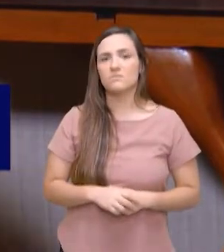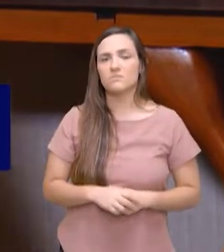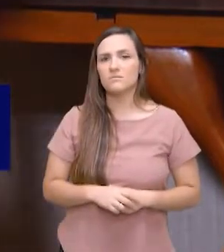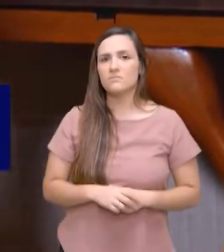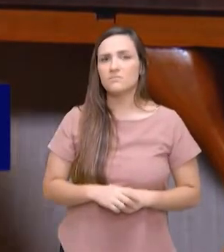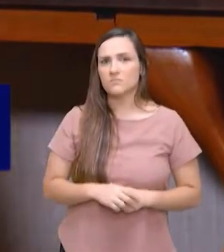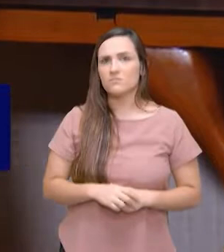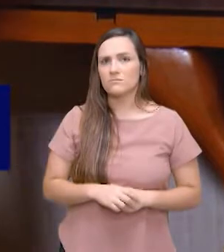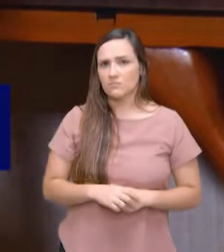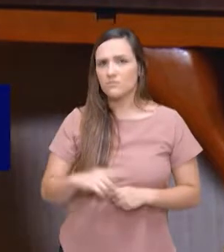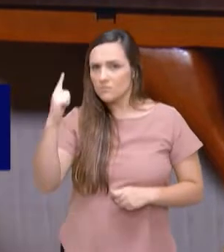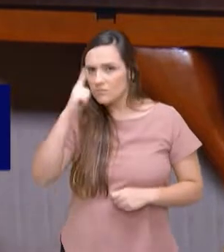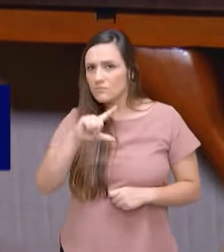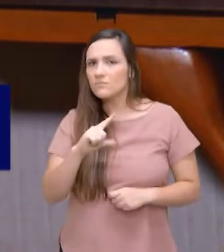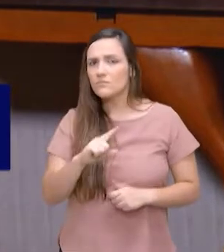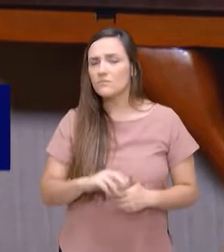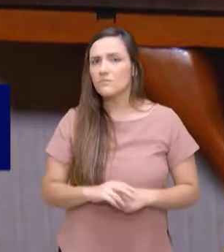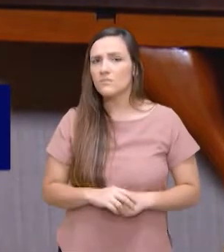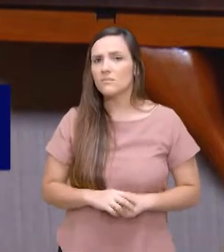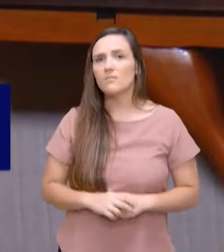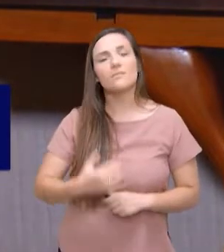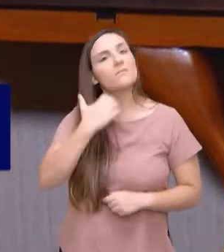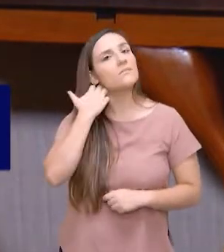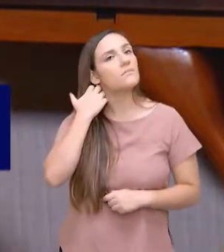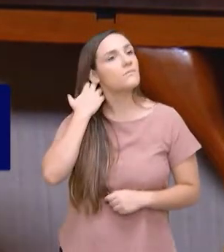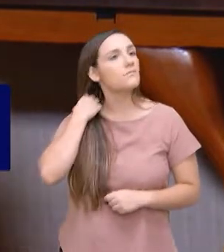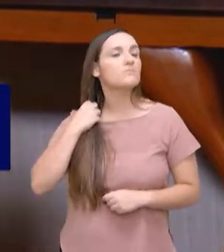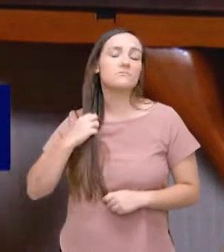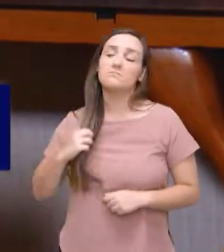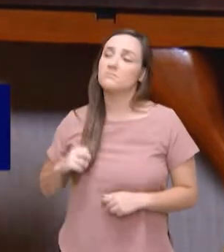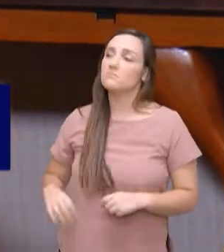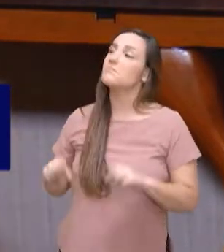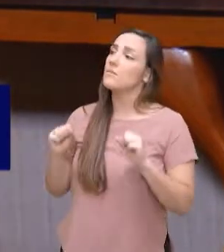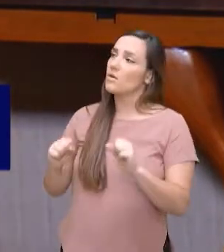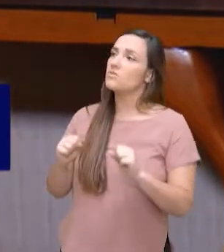para resolver esses problemas aí? Pode vir.